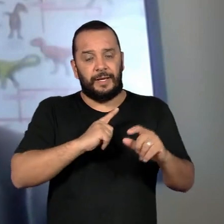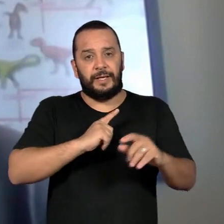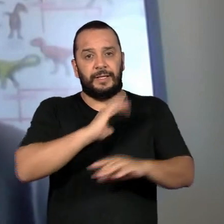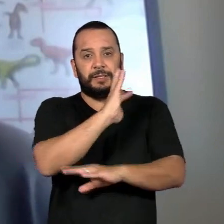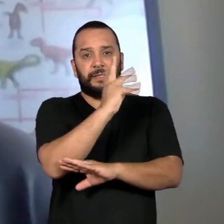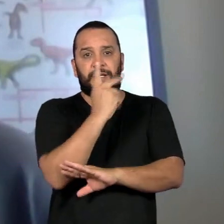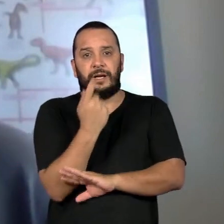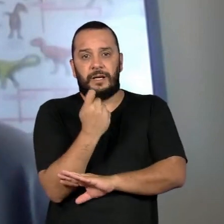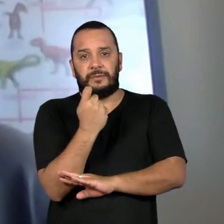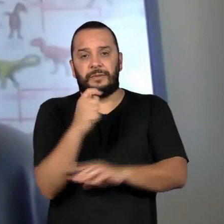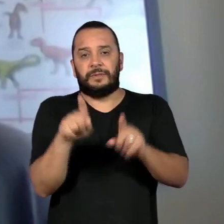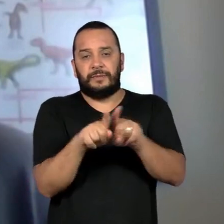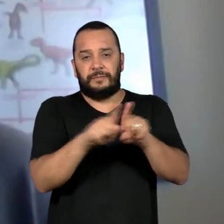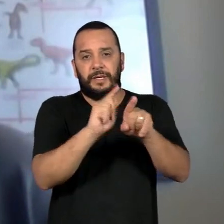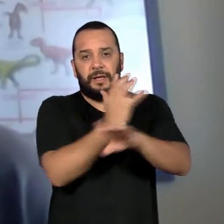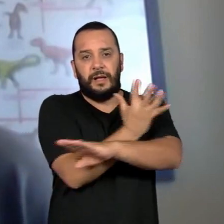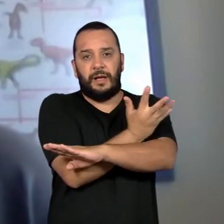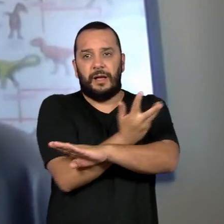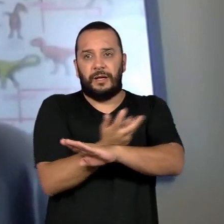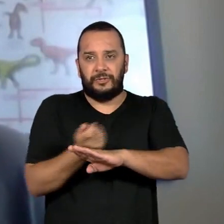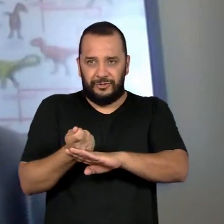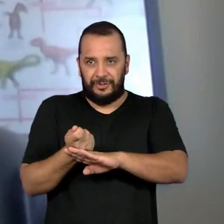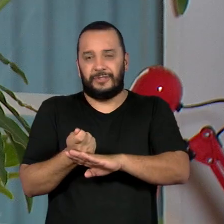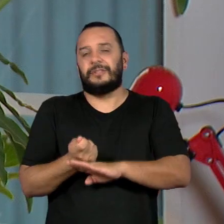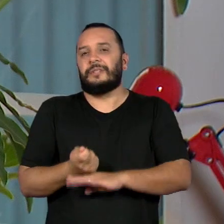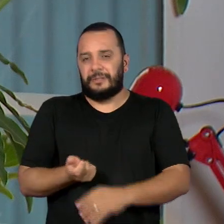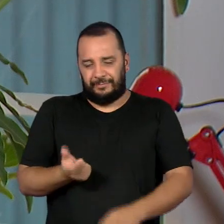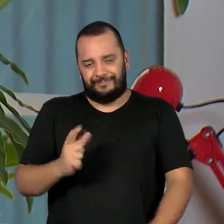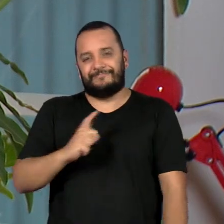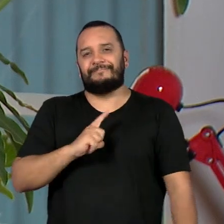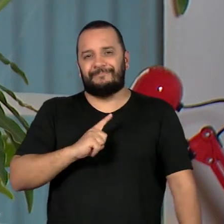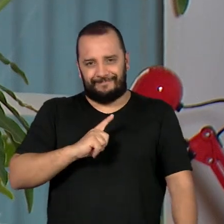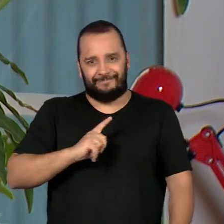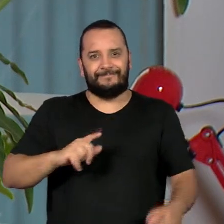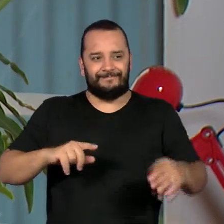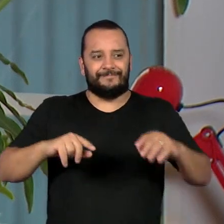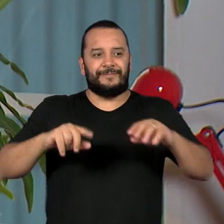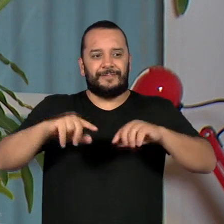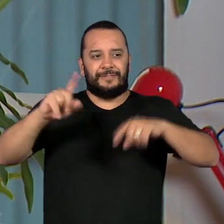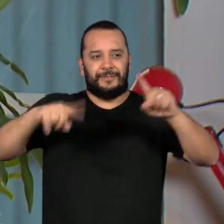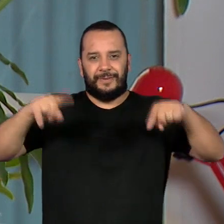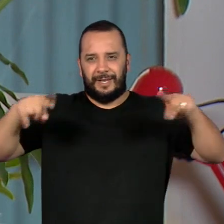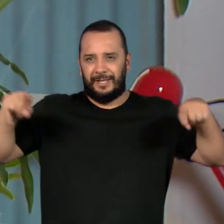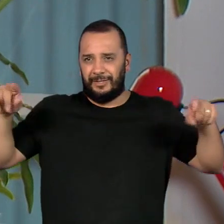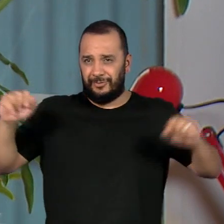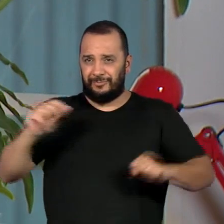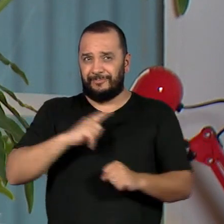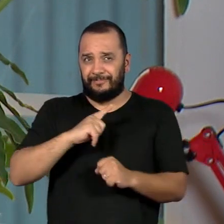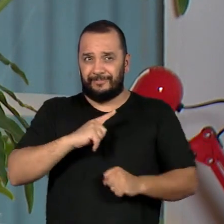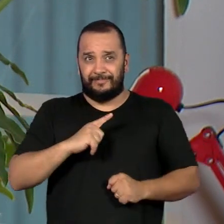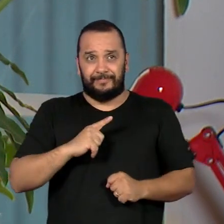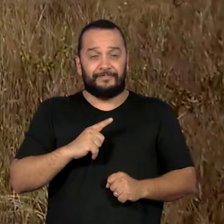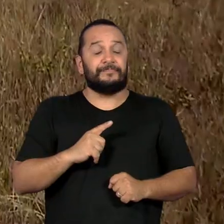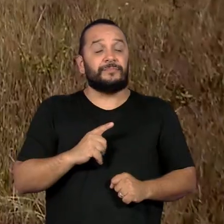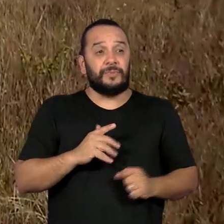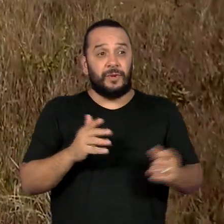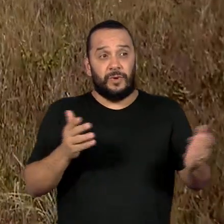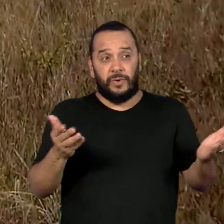ameaçadas, tanto da flora como da fauna, nos diferentes ambientes. Uma das grandes ameaças, naturalmente, é você